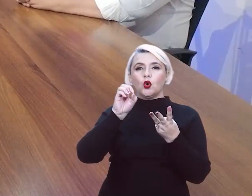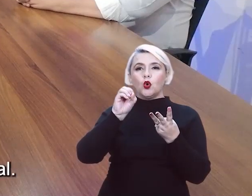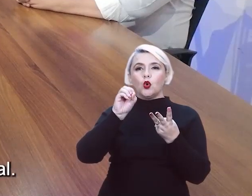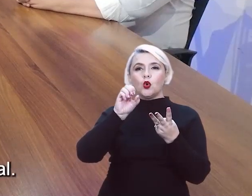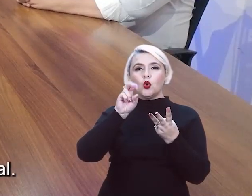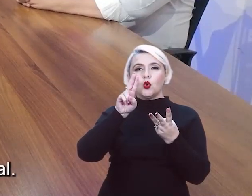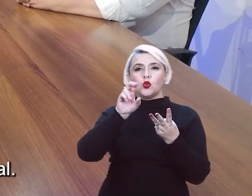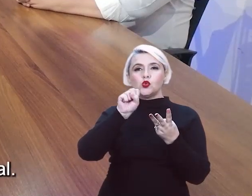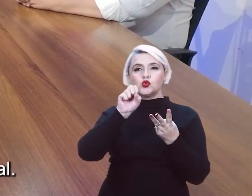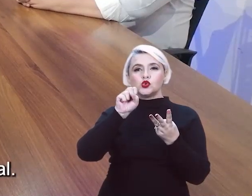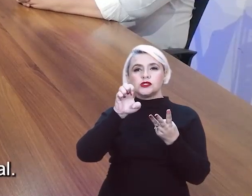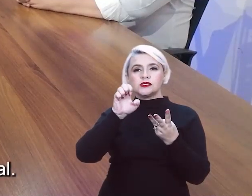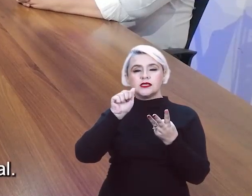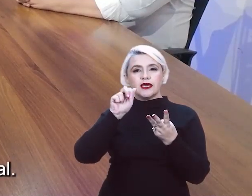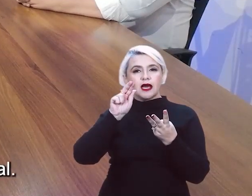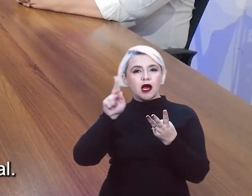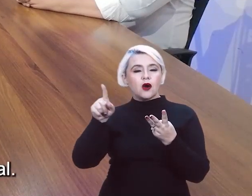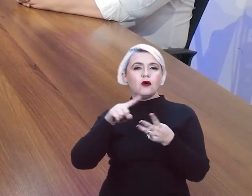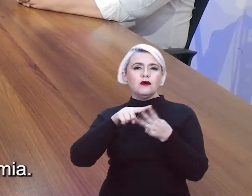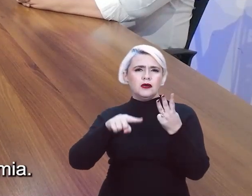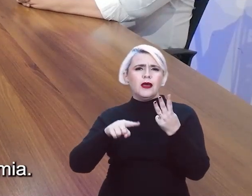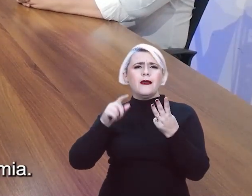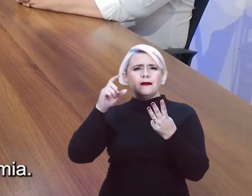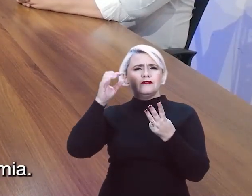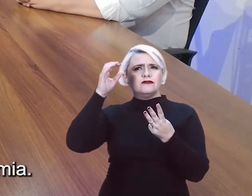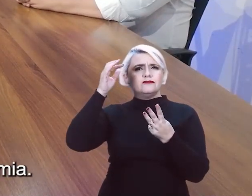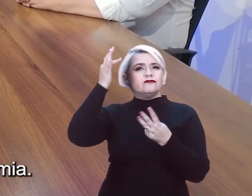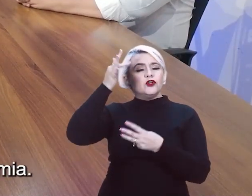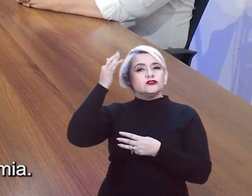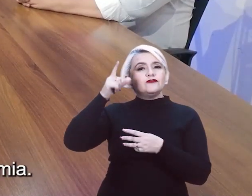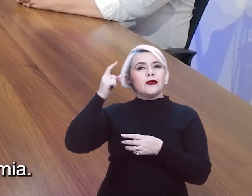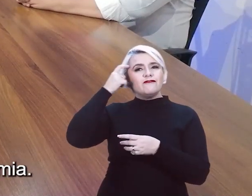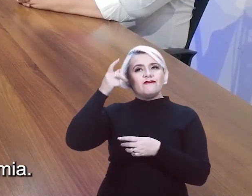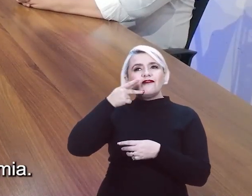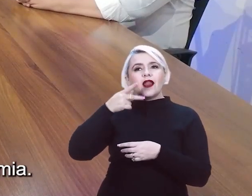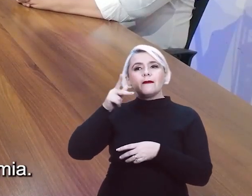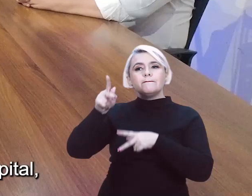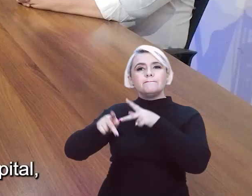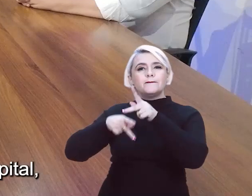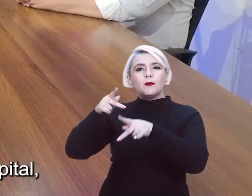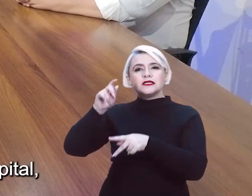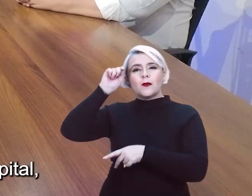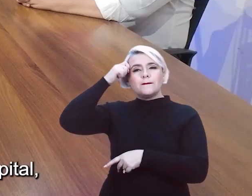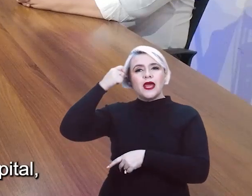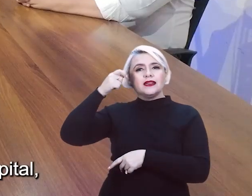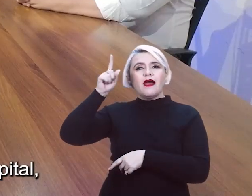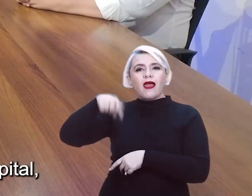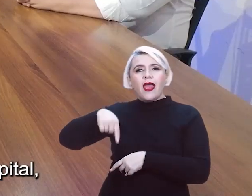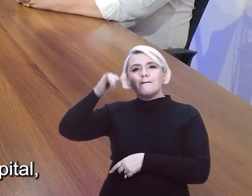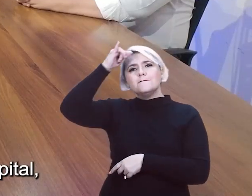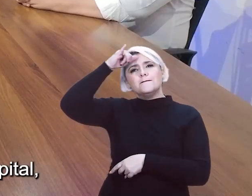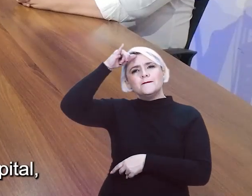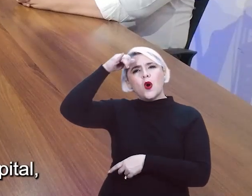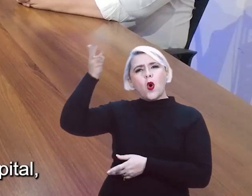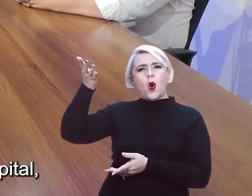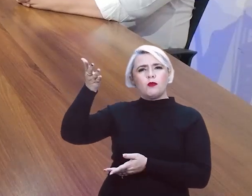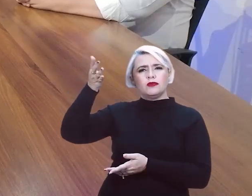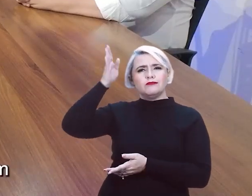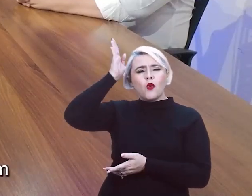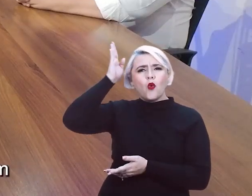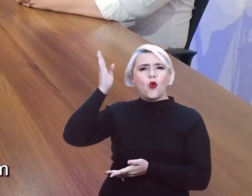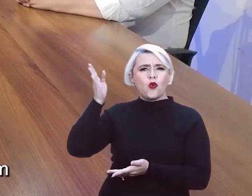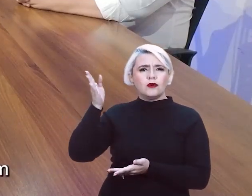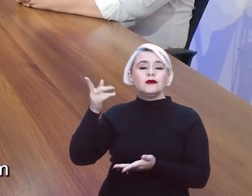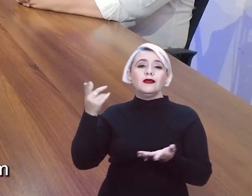menos. Enfim, a concepção intelectual. Depois vem a própria economia. Porque, do ponto de vista do